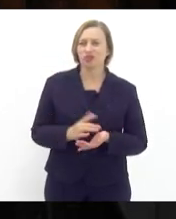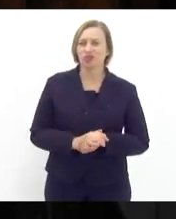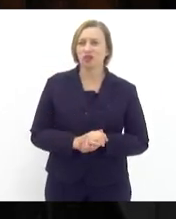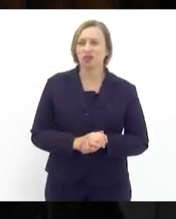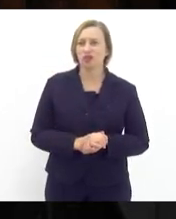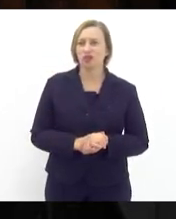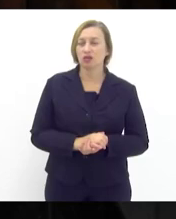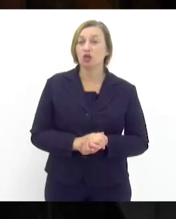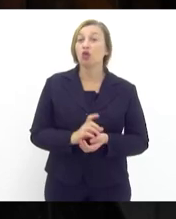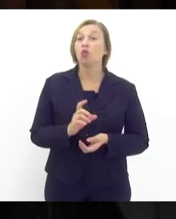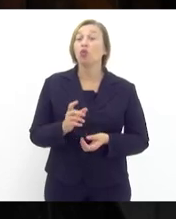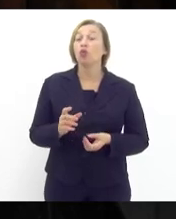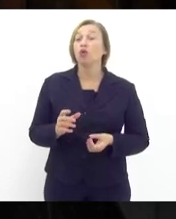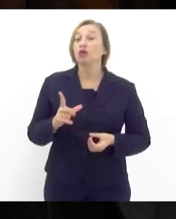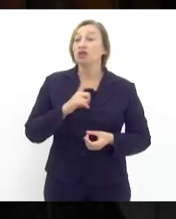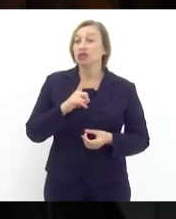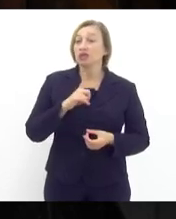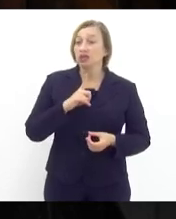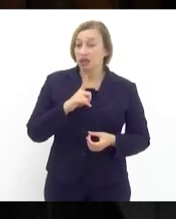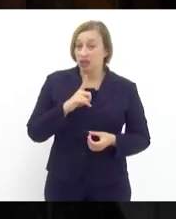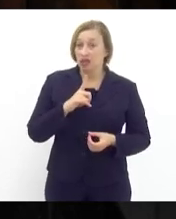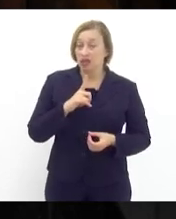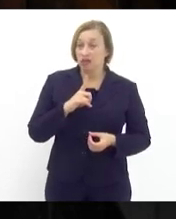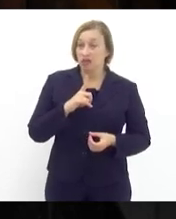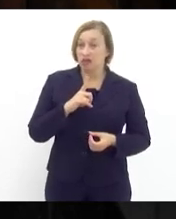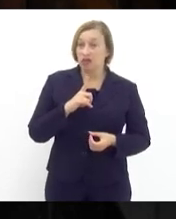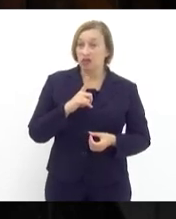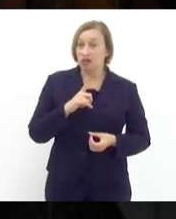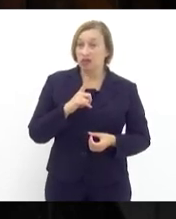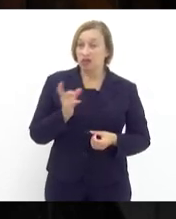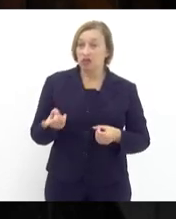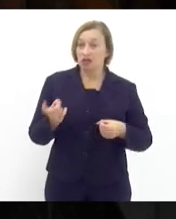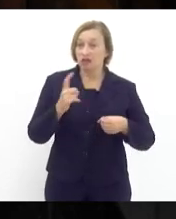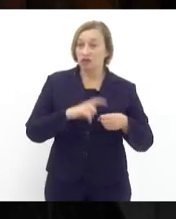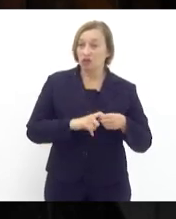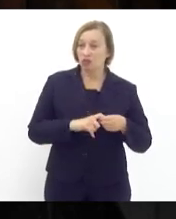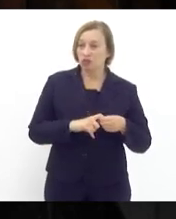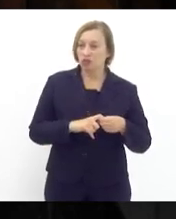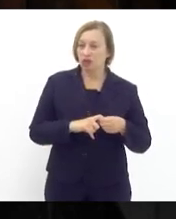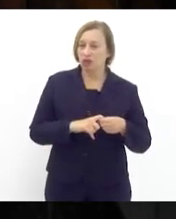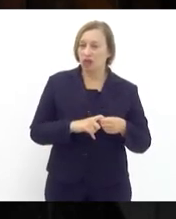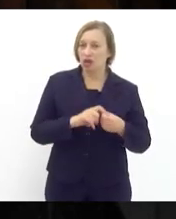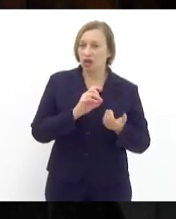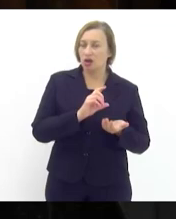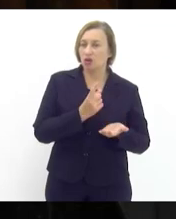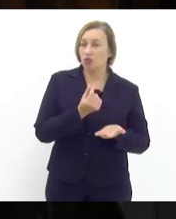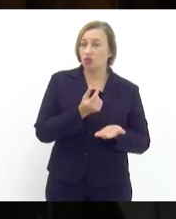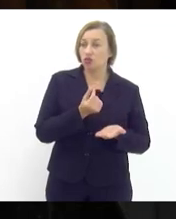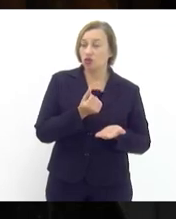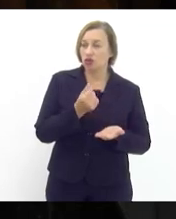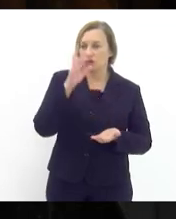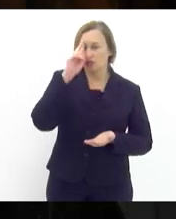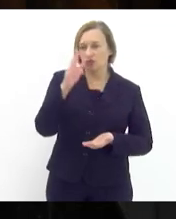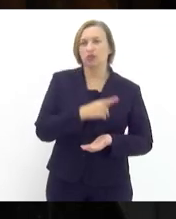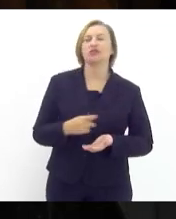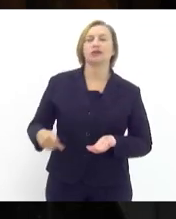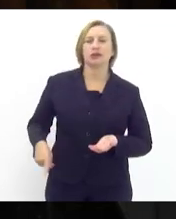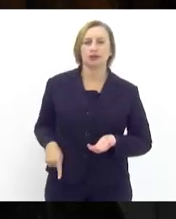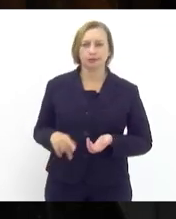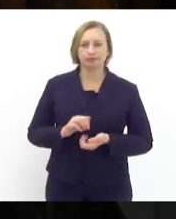o que nós temos é que recuperar a receita do seu presidente é isso que a gente precisa